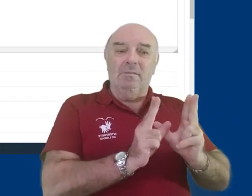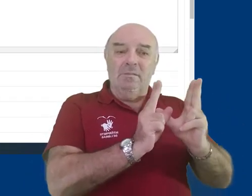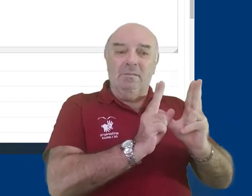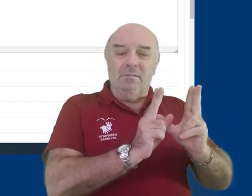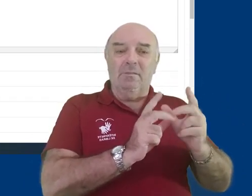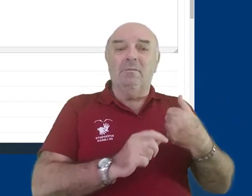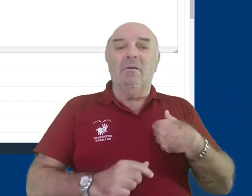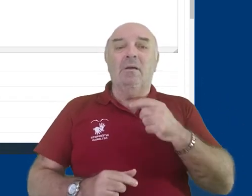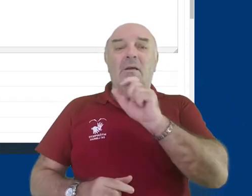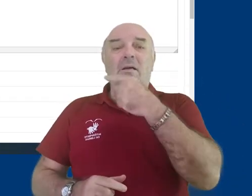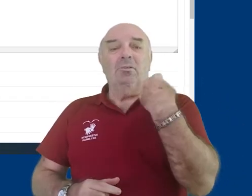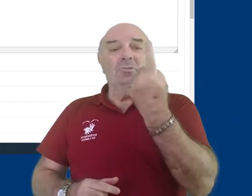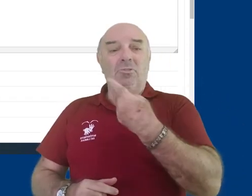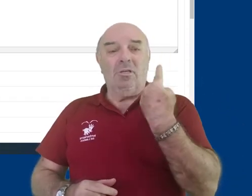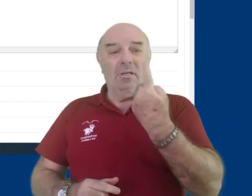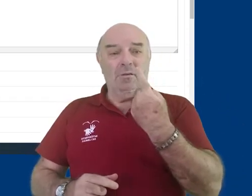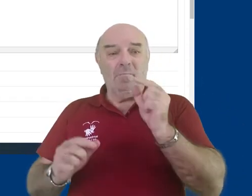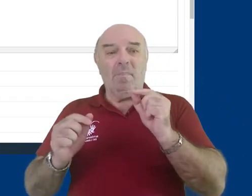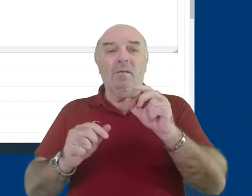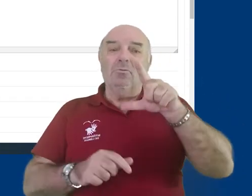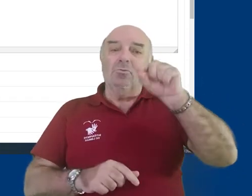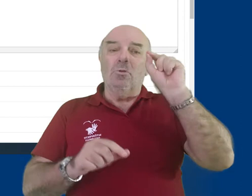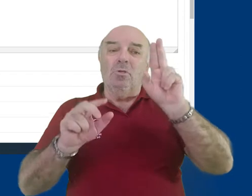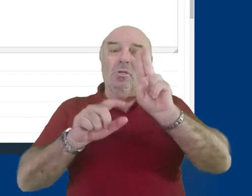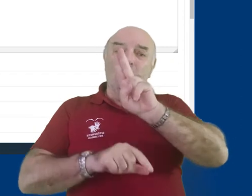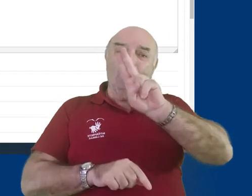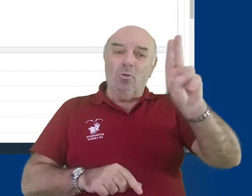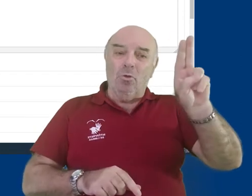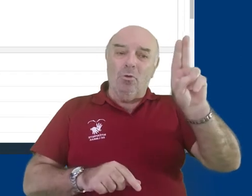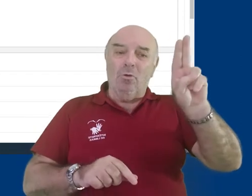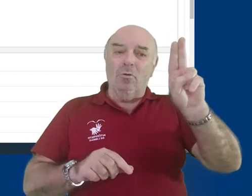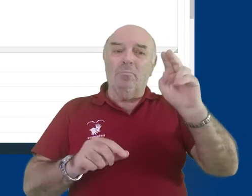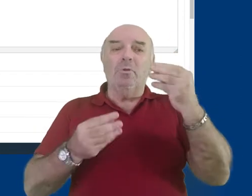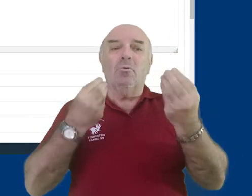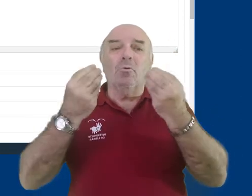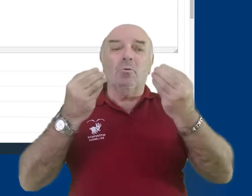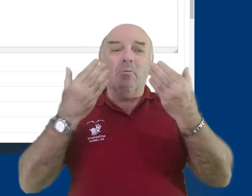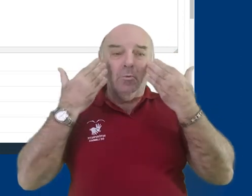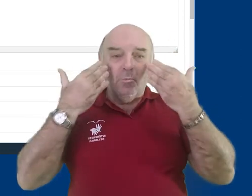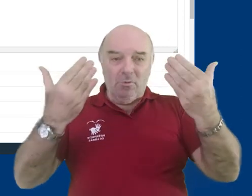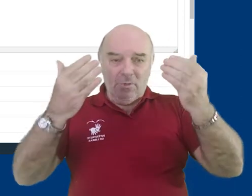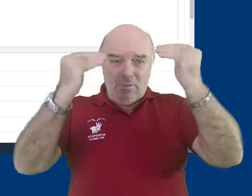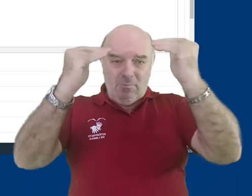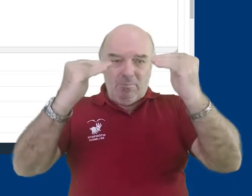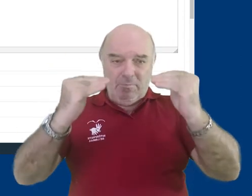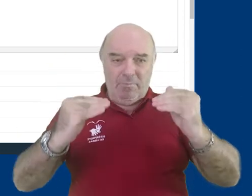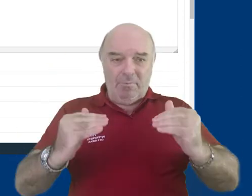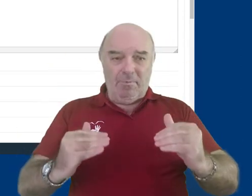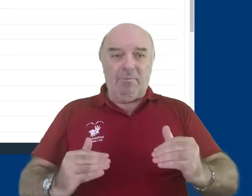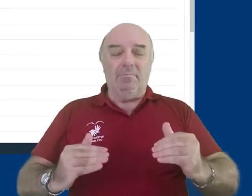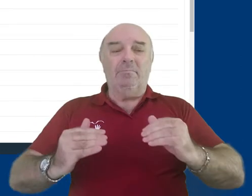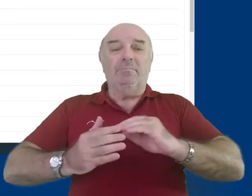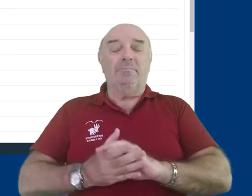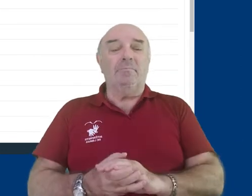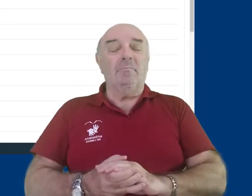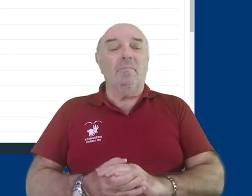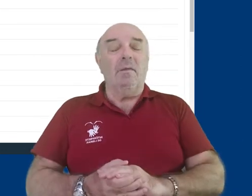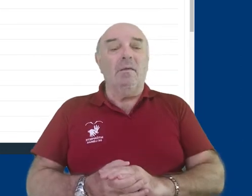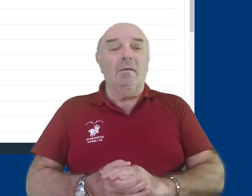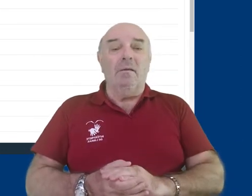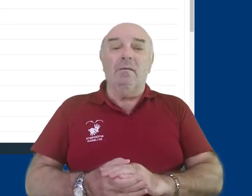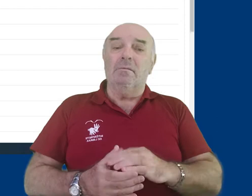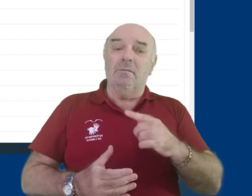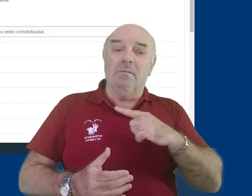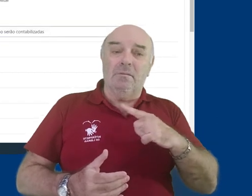geral, onde podemos escolher nome, descrição e exibição para nosso questionário. A